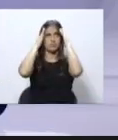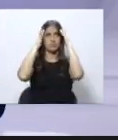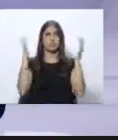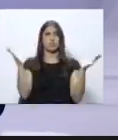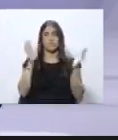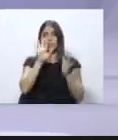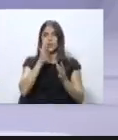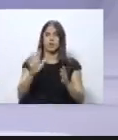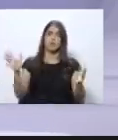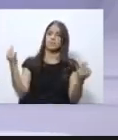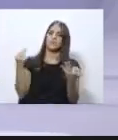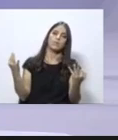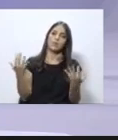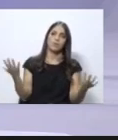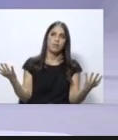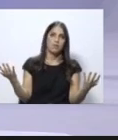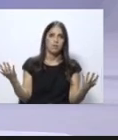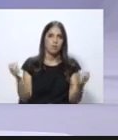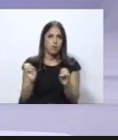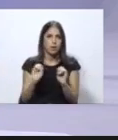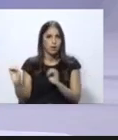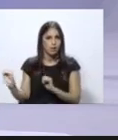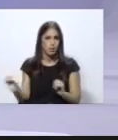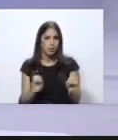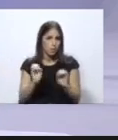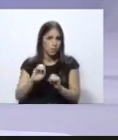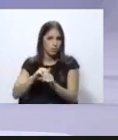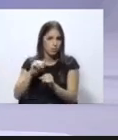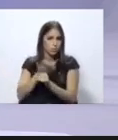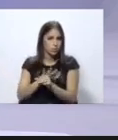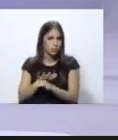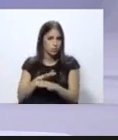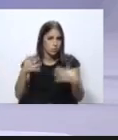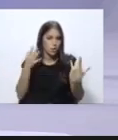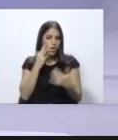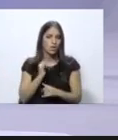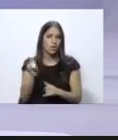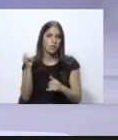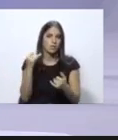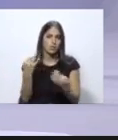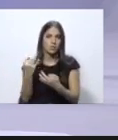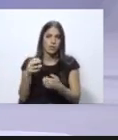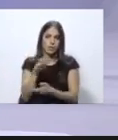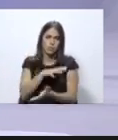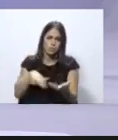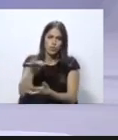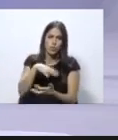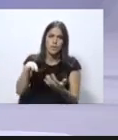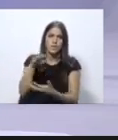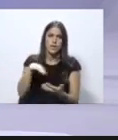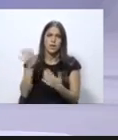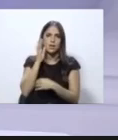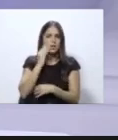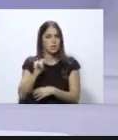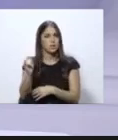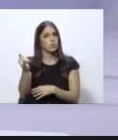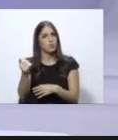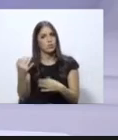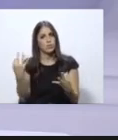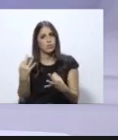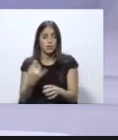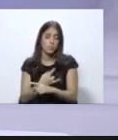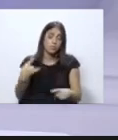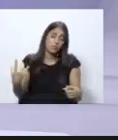numa situação que o tinham... Afinal, não há nada, não há contexto, não há nada. Portanto, ele tentou instigar uma polémica, instigar um caso, porque